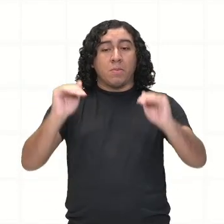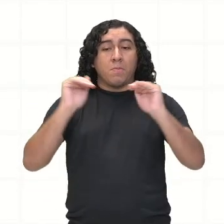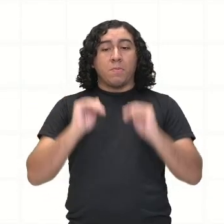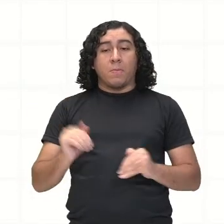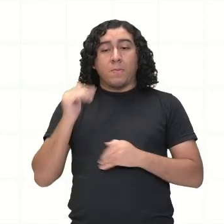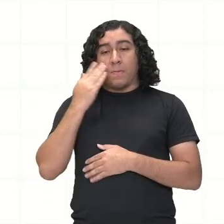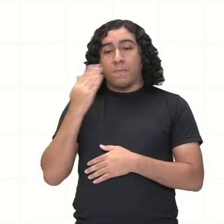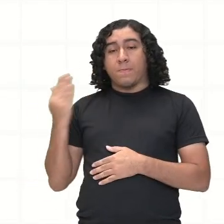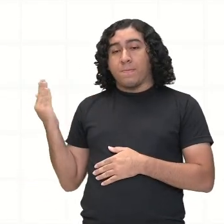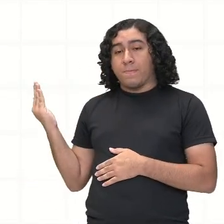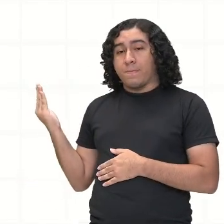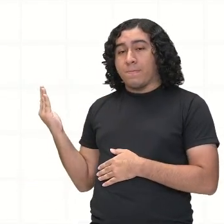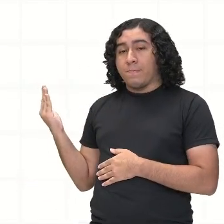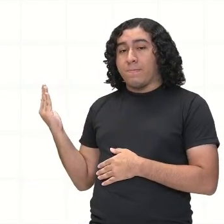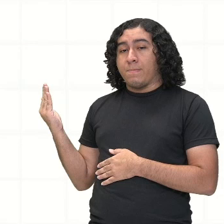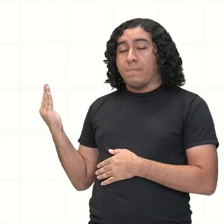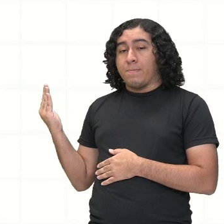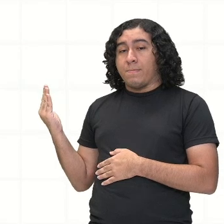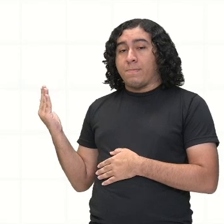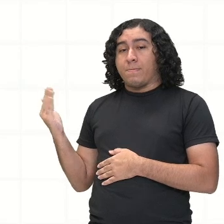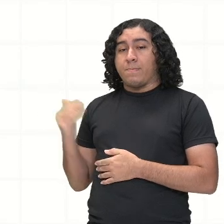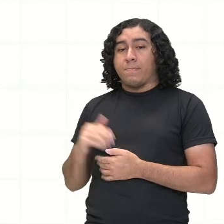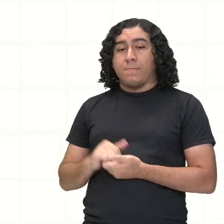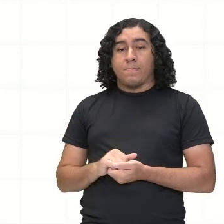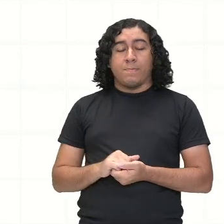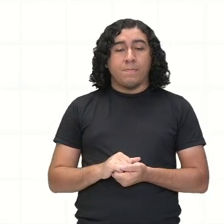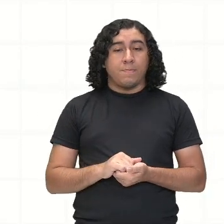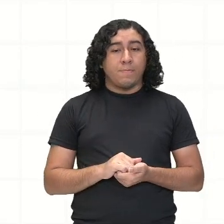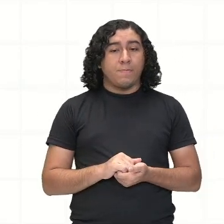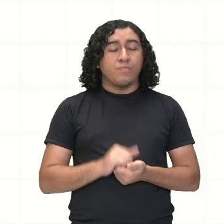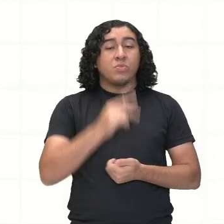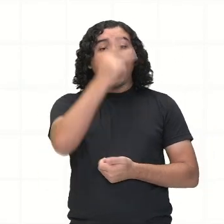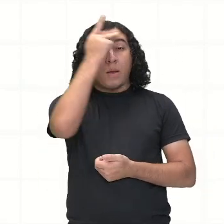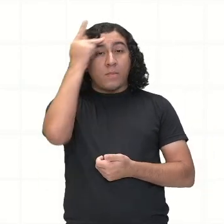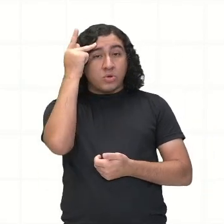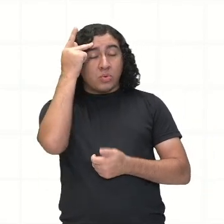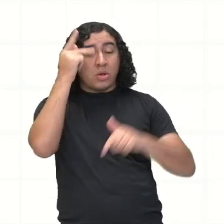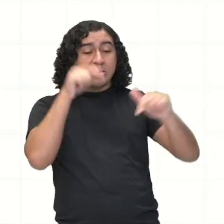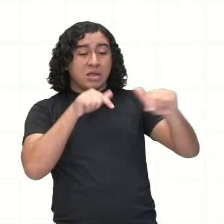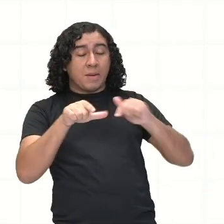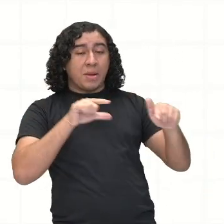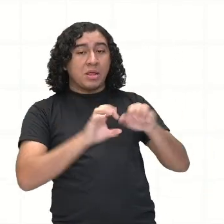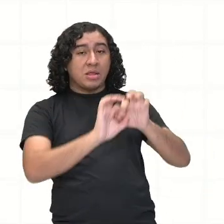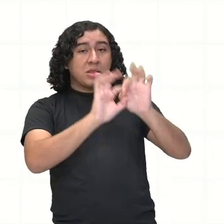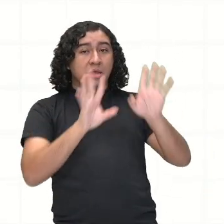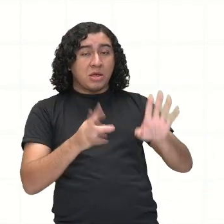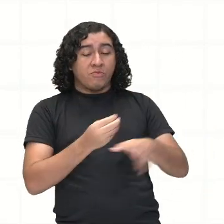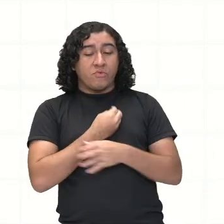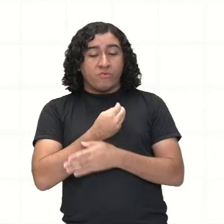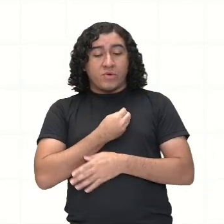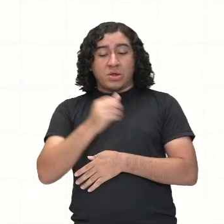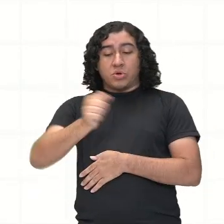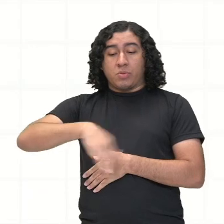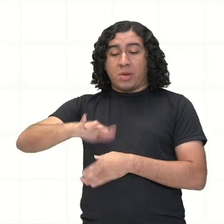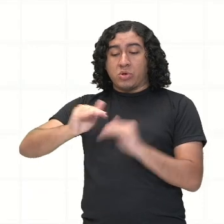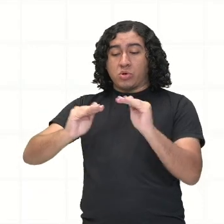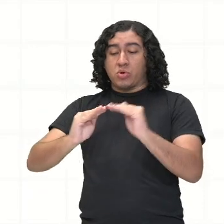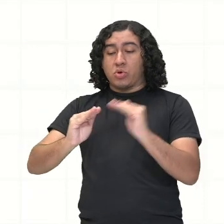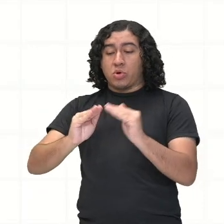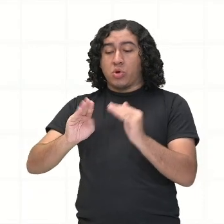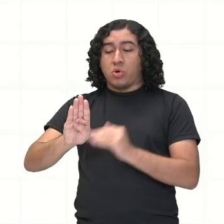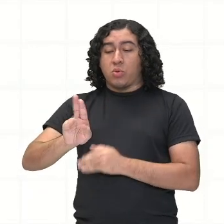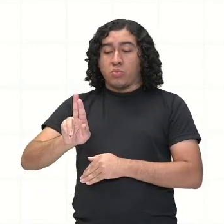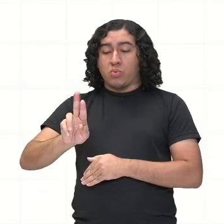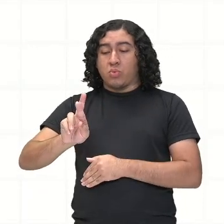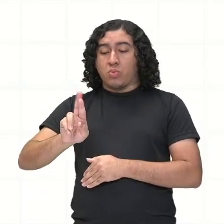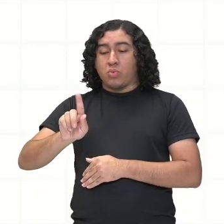um representante dos trabalhadores livres que moravam nos burgos, que eram aqueles núcleos